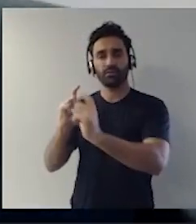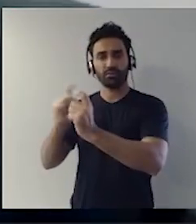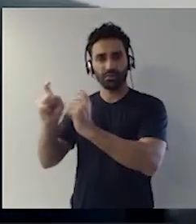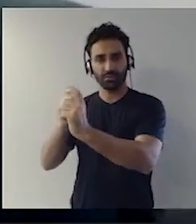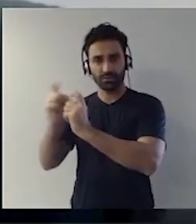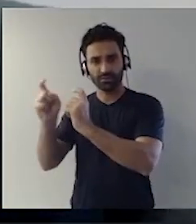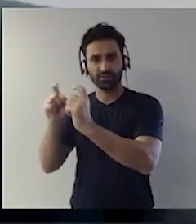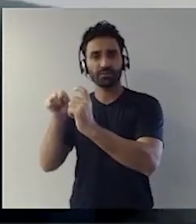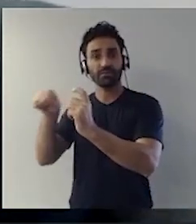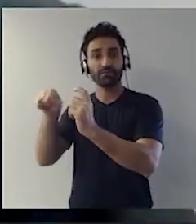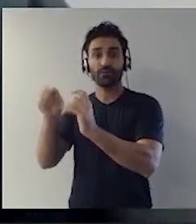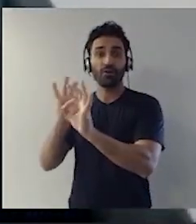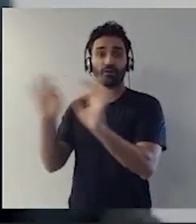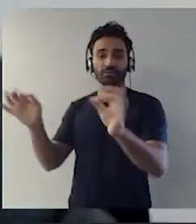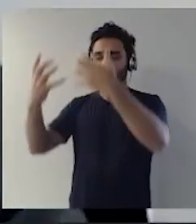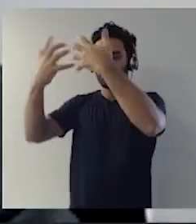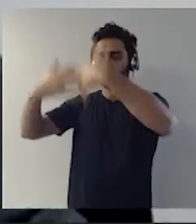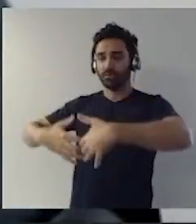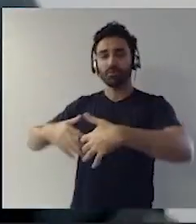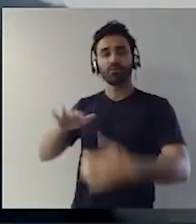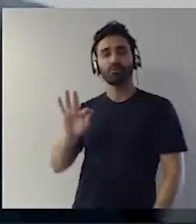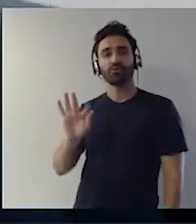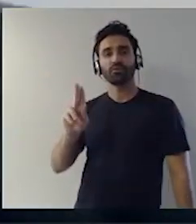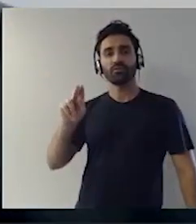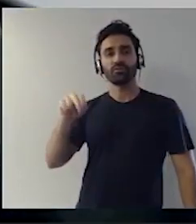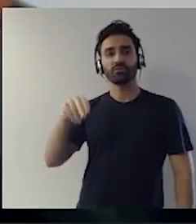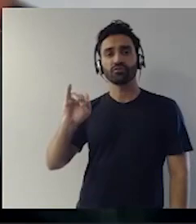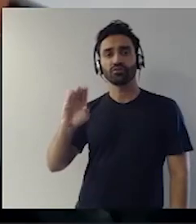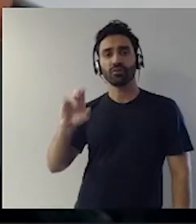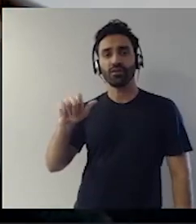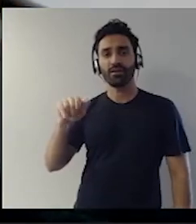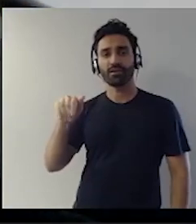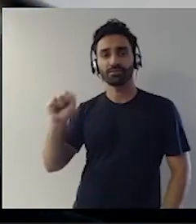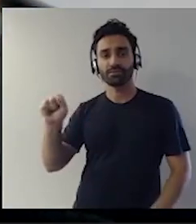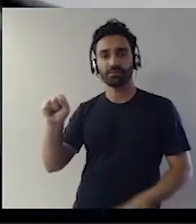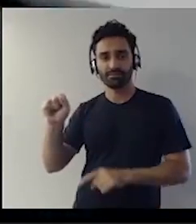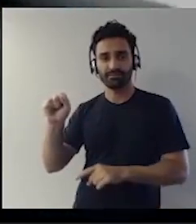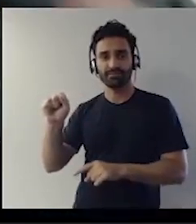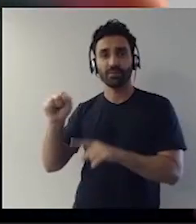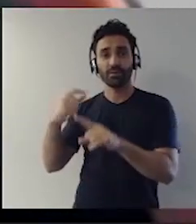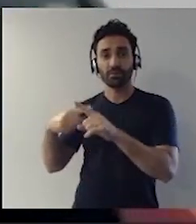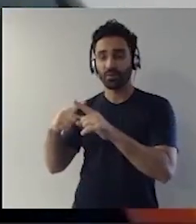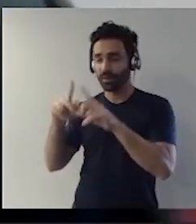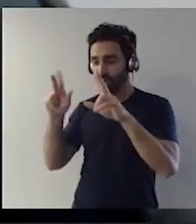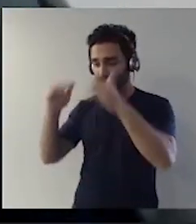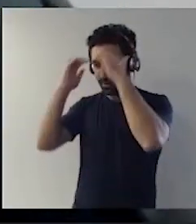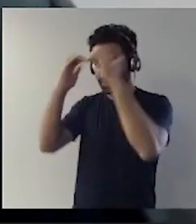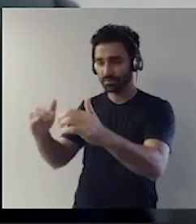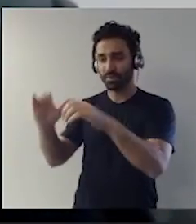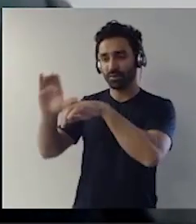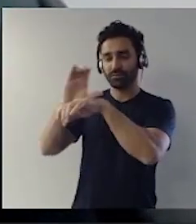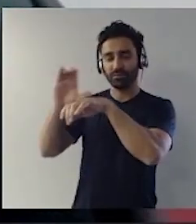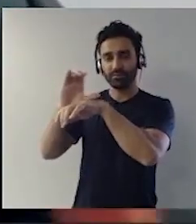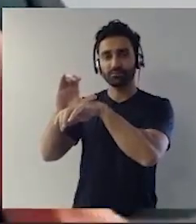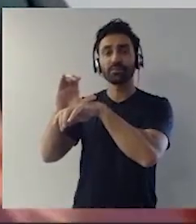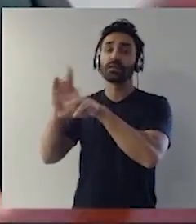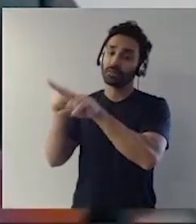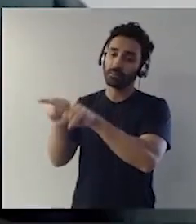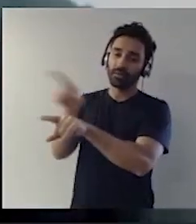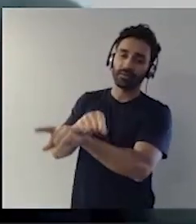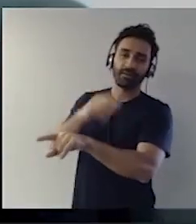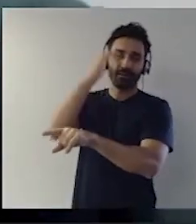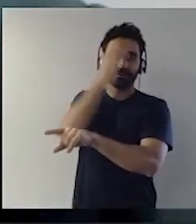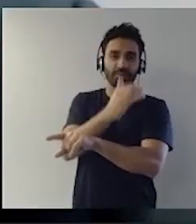dimensão funcionalista, instrumental da concretização das vontades constitucionais, do respeito à pessoa, do